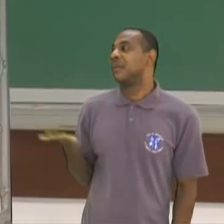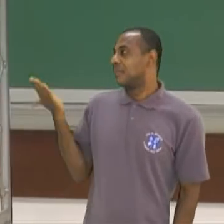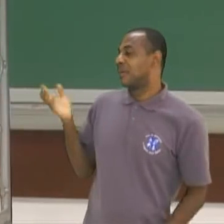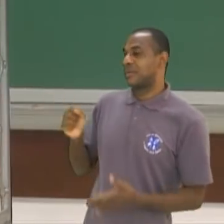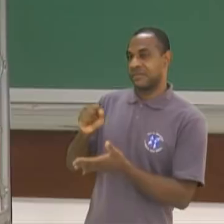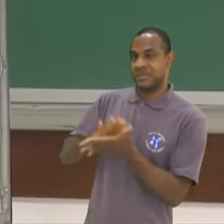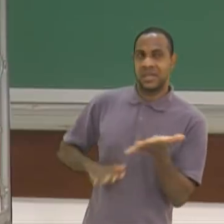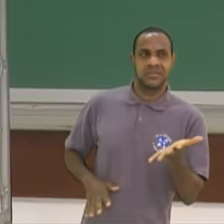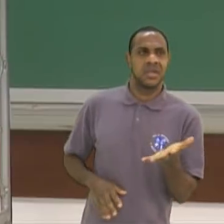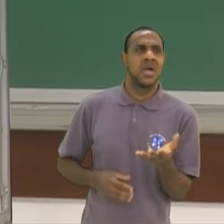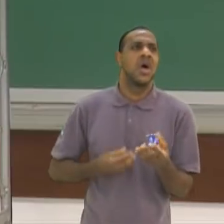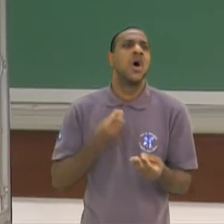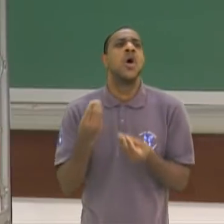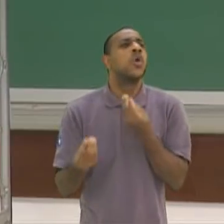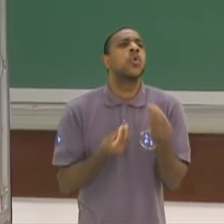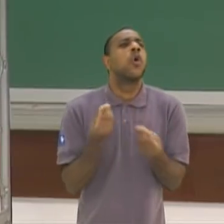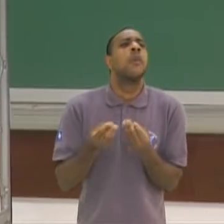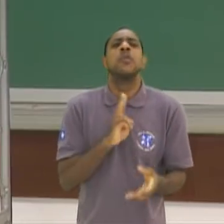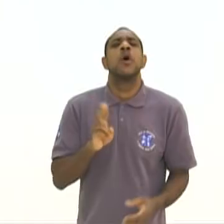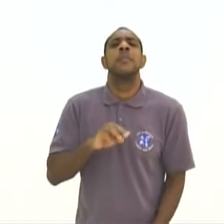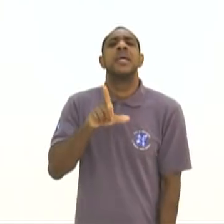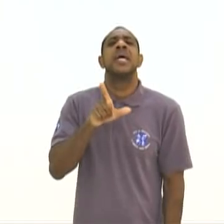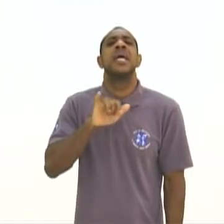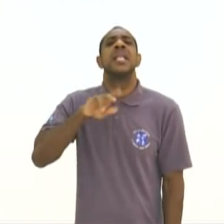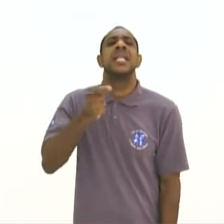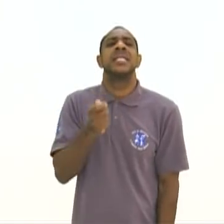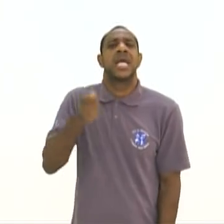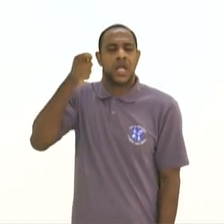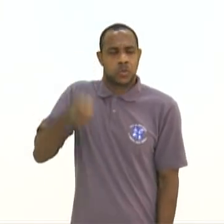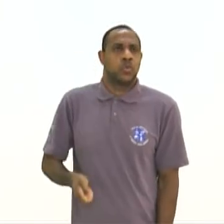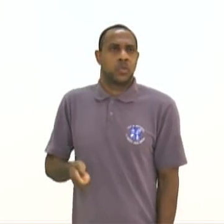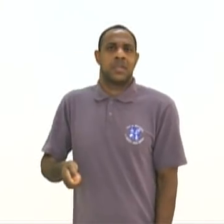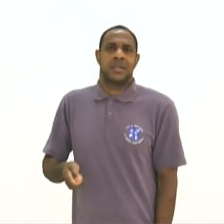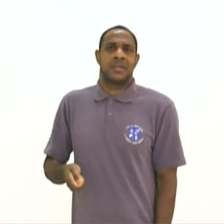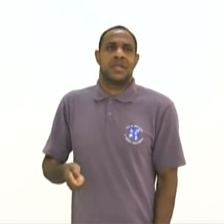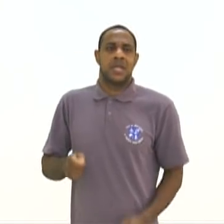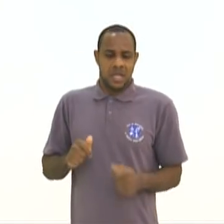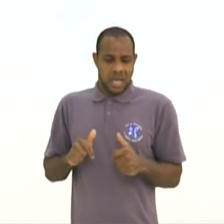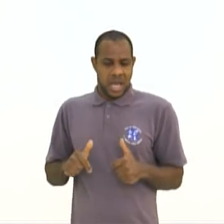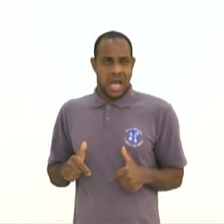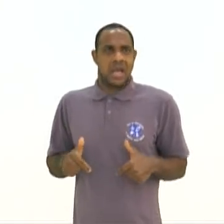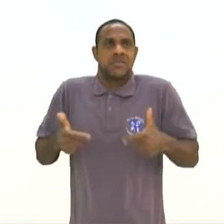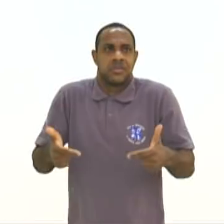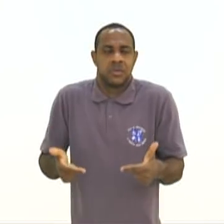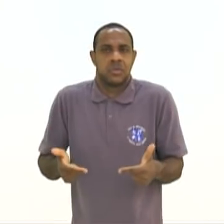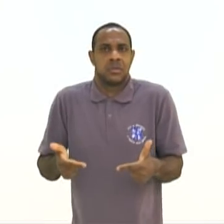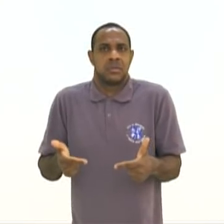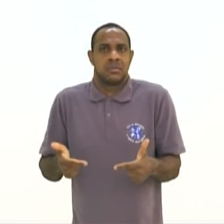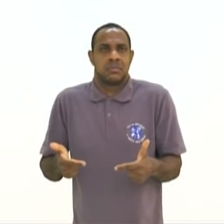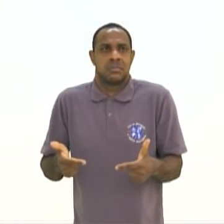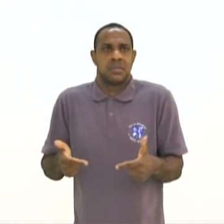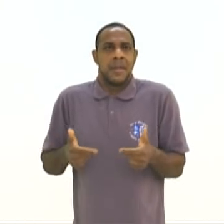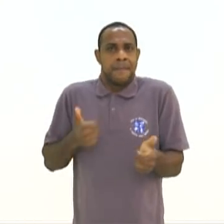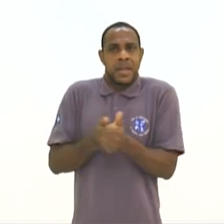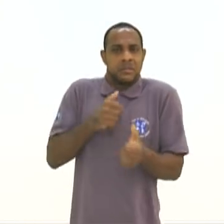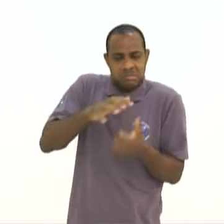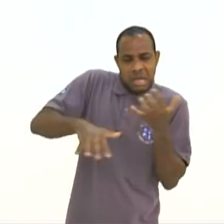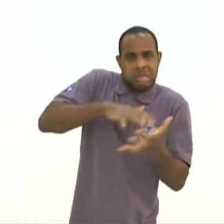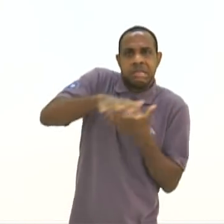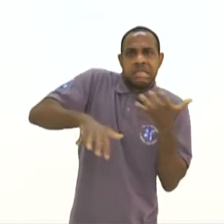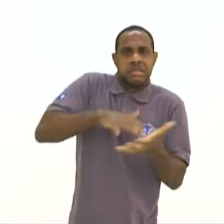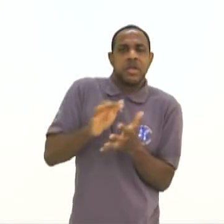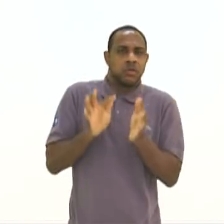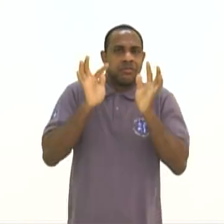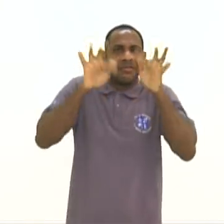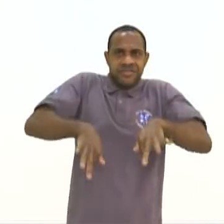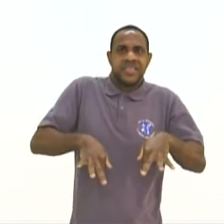você. Como a chamada linha dura militar reagiu diante da crise do final do regime militar